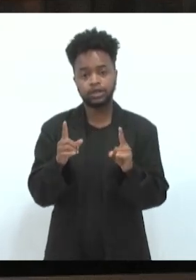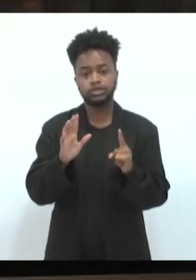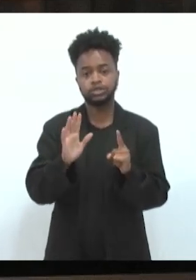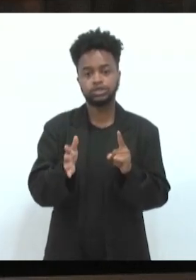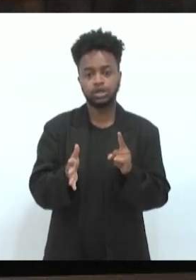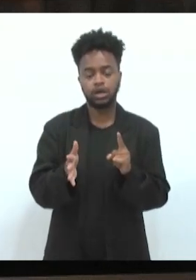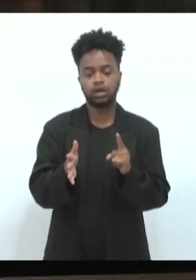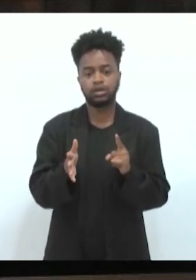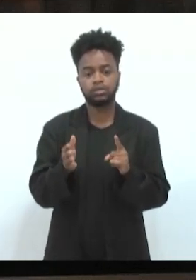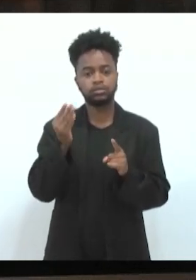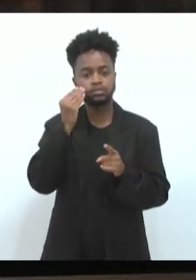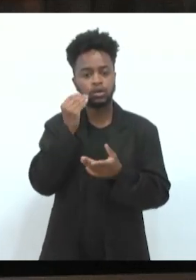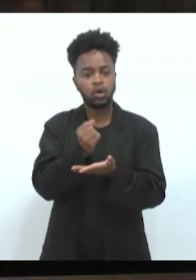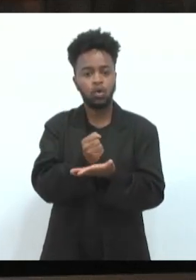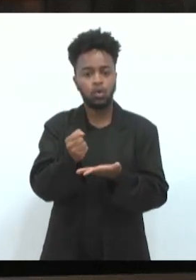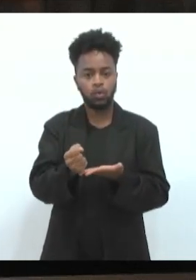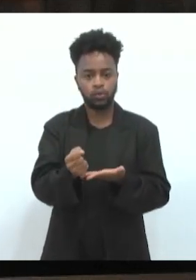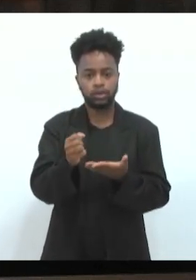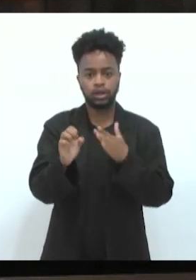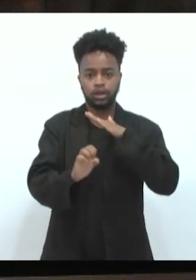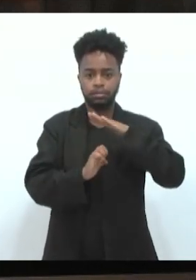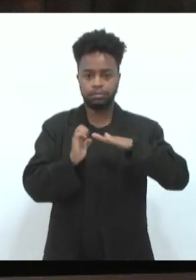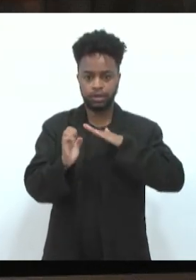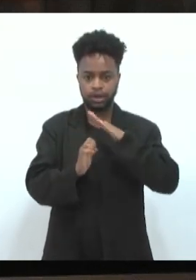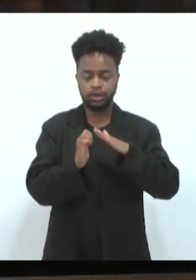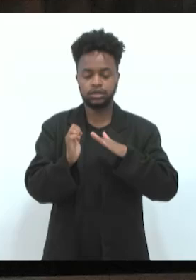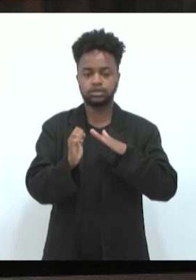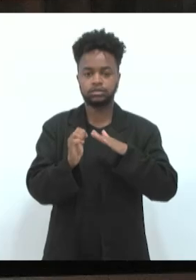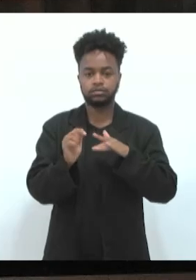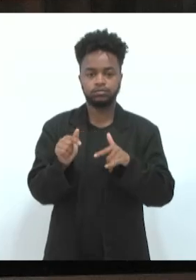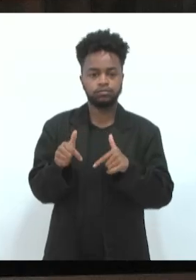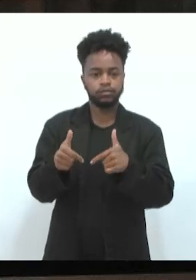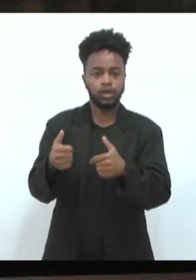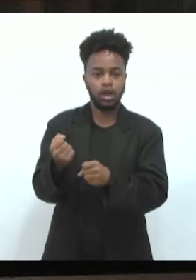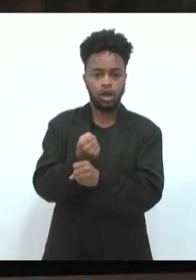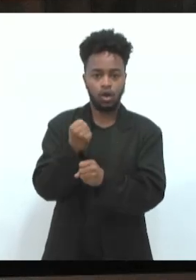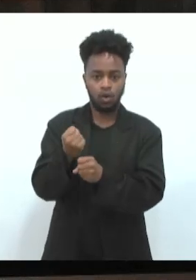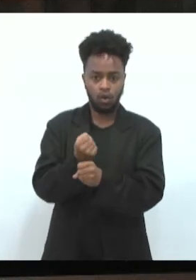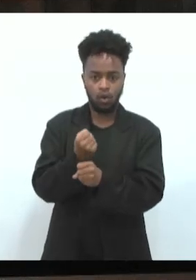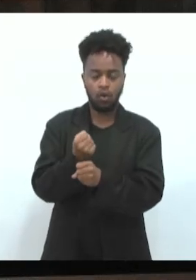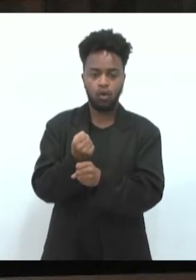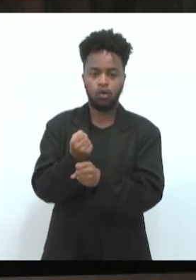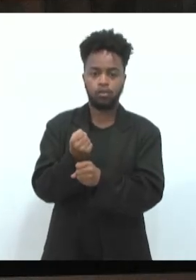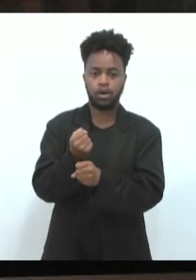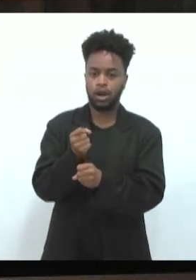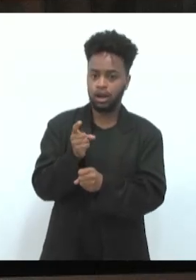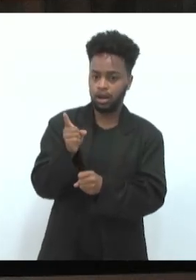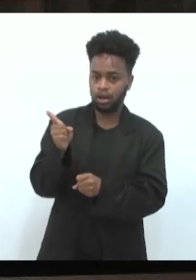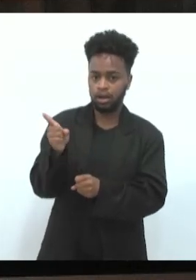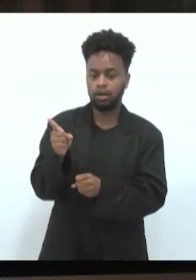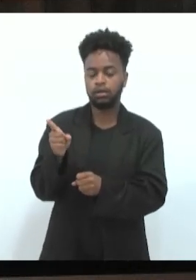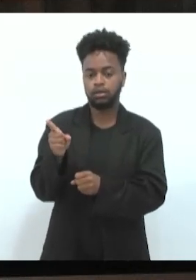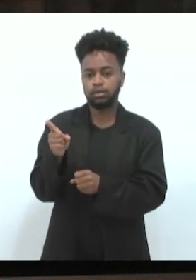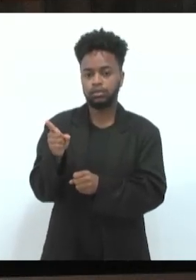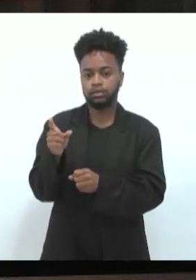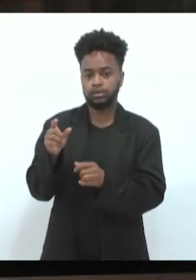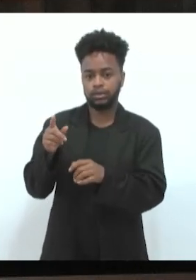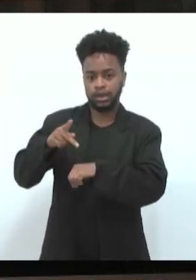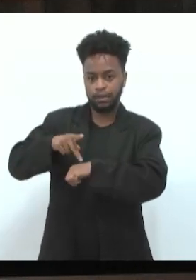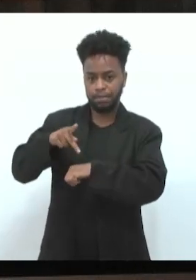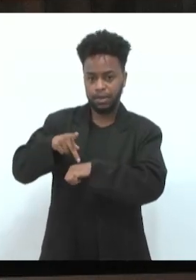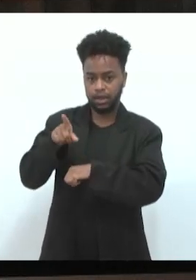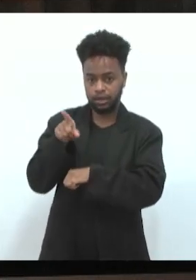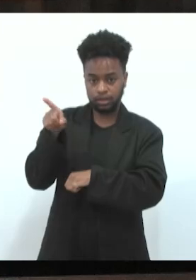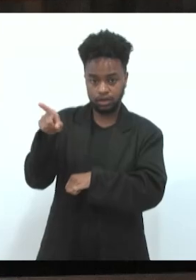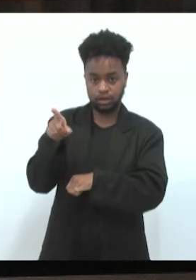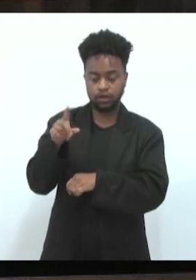de contratação da empresa para a realização da obra, finalmente, dessa pedra lá